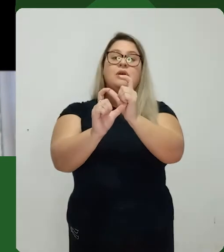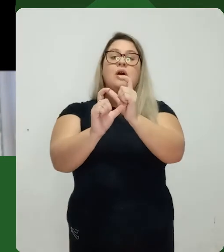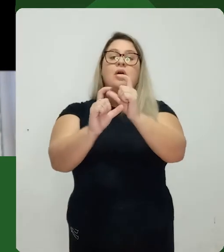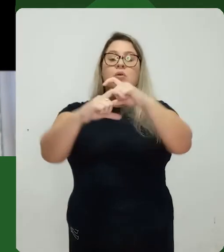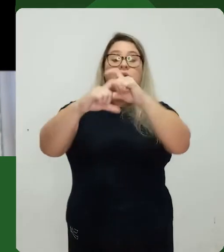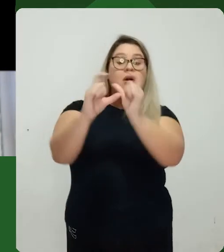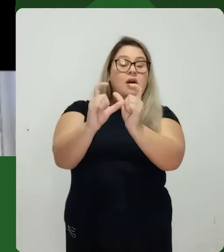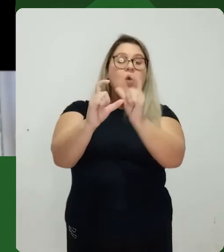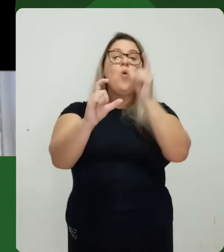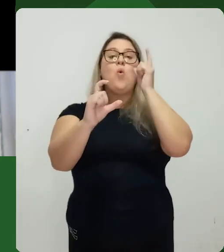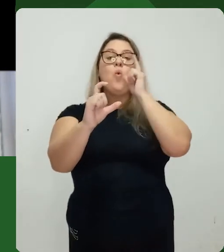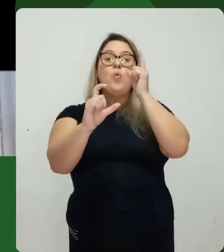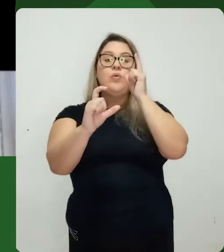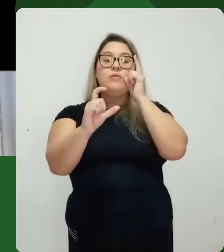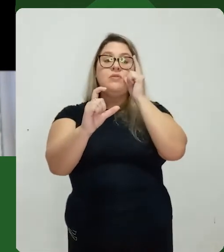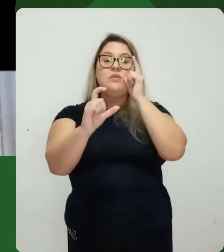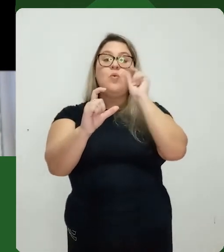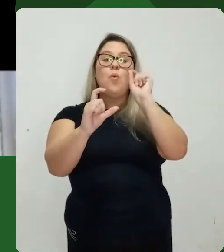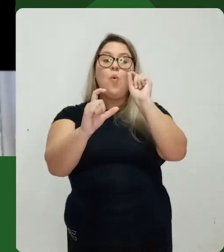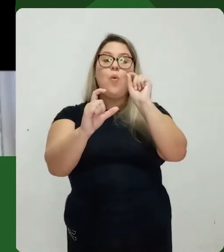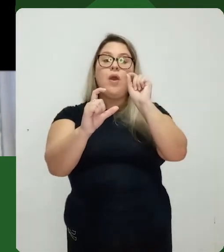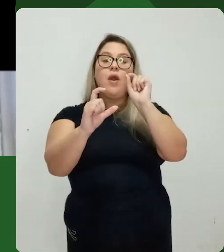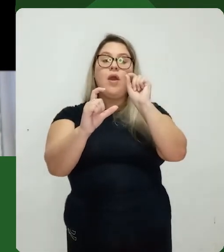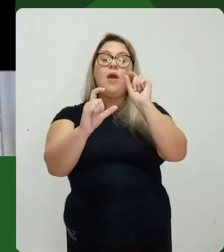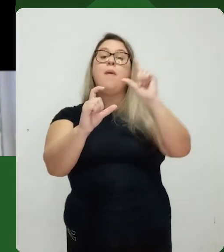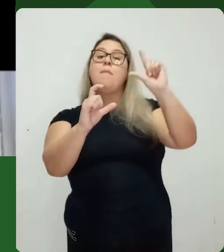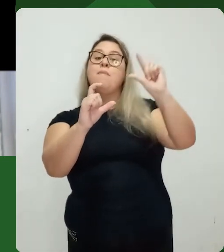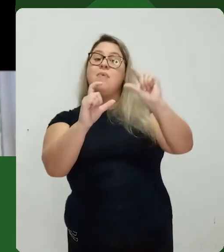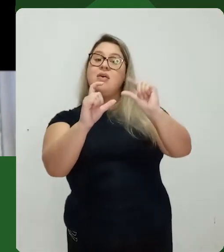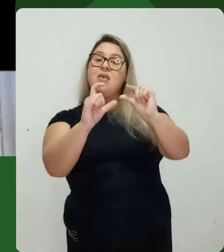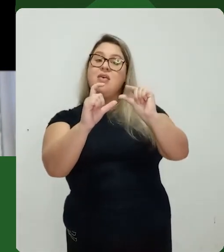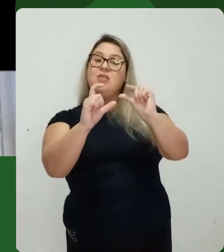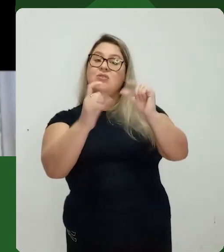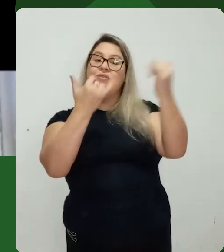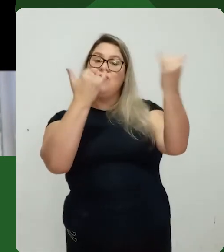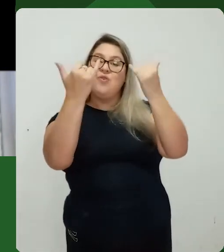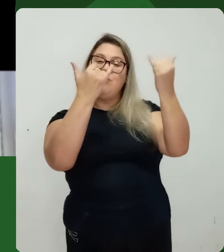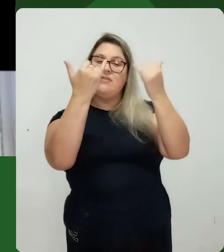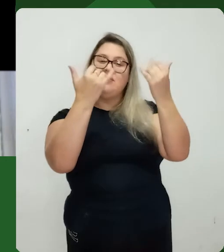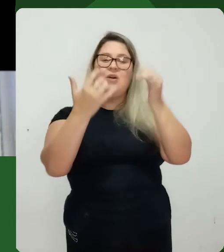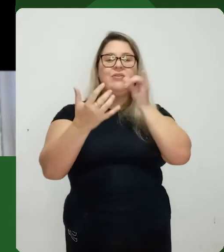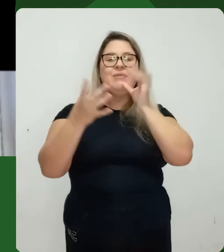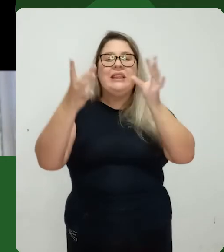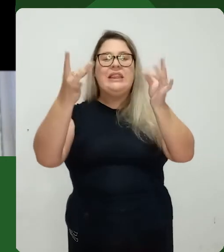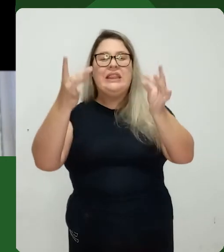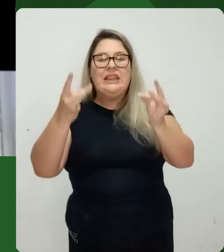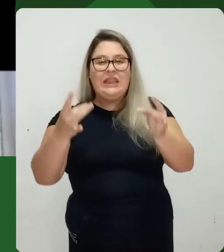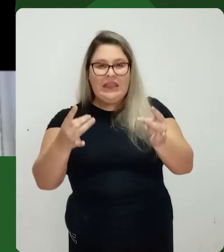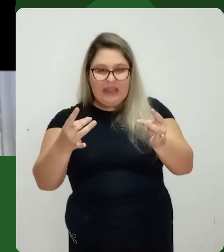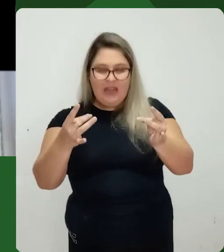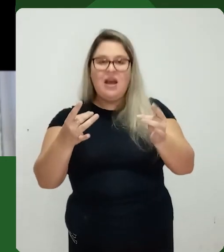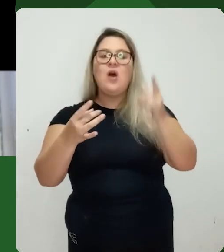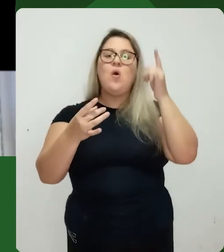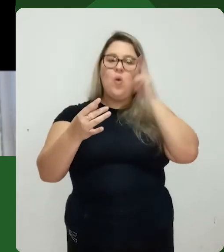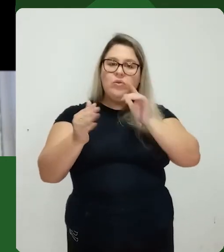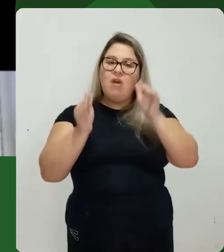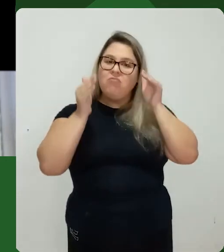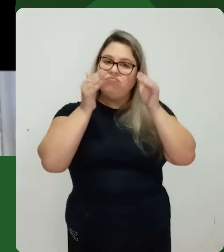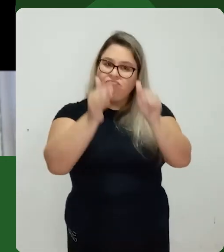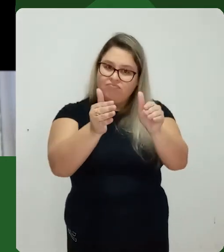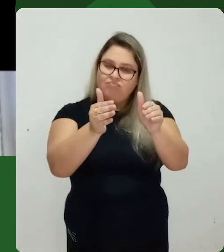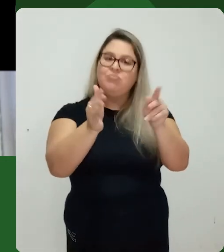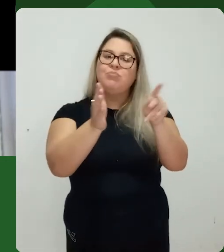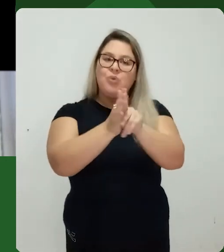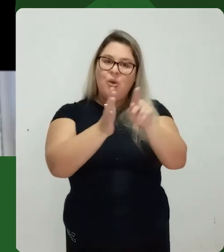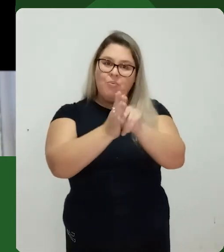em trabalhar com o diafragma um pouco mais aberto, para que você consiga reduzir um pouco a quantidade de informação, a quantidade de elementos